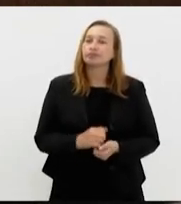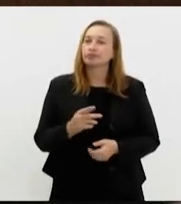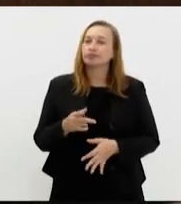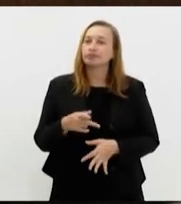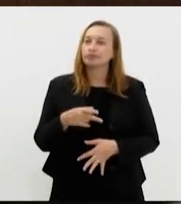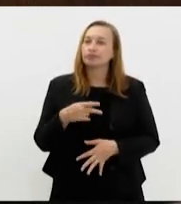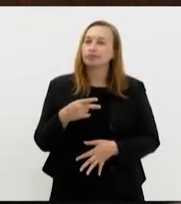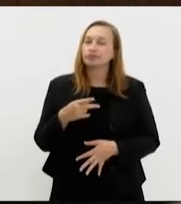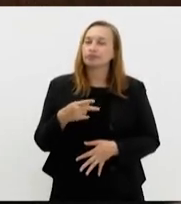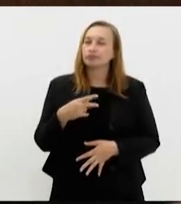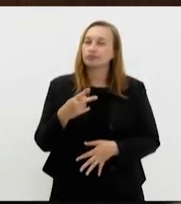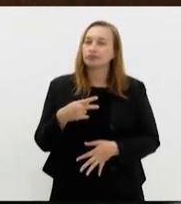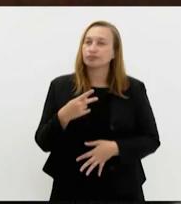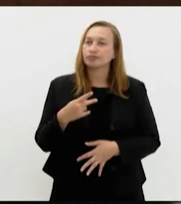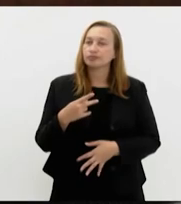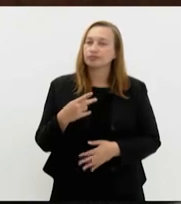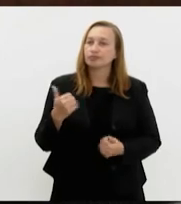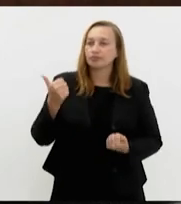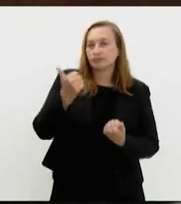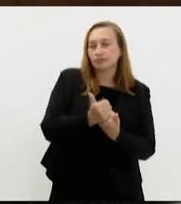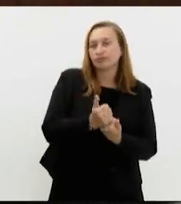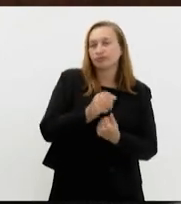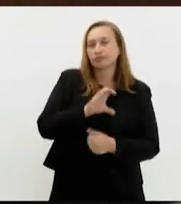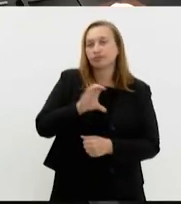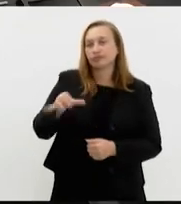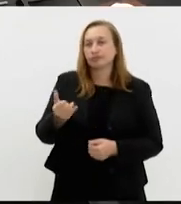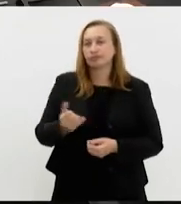através do substitutivo da CCJ.